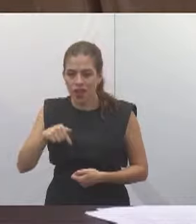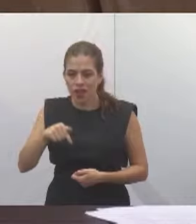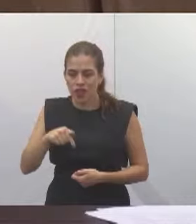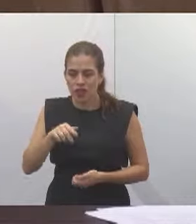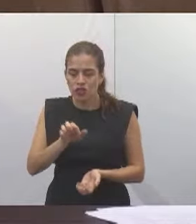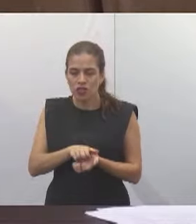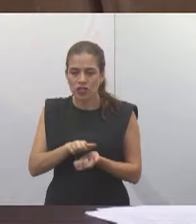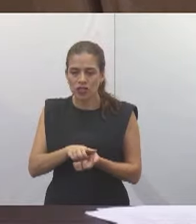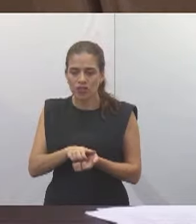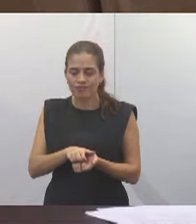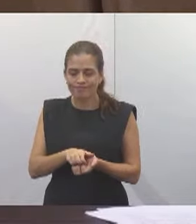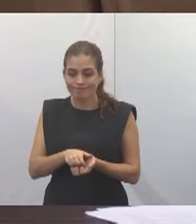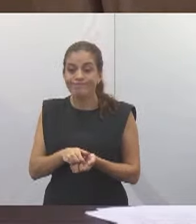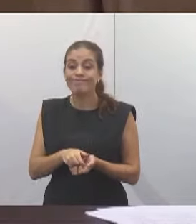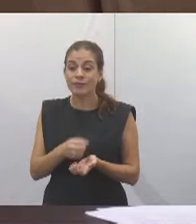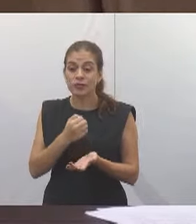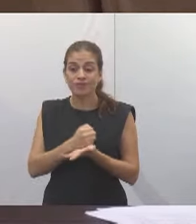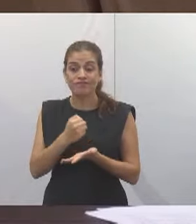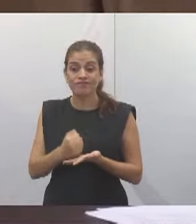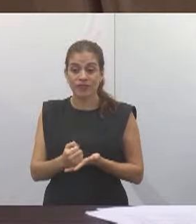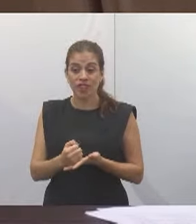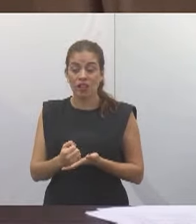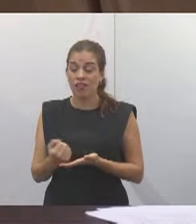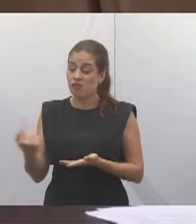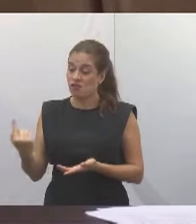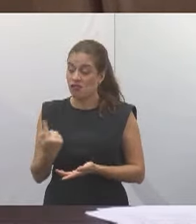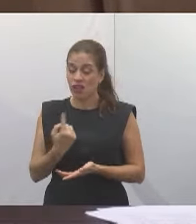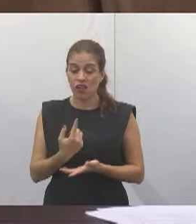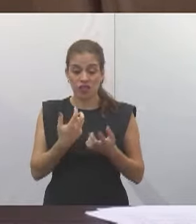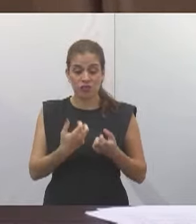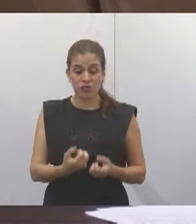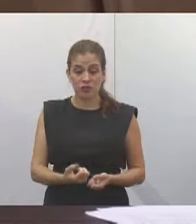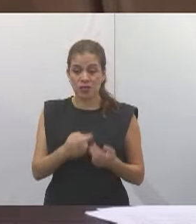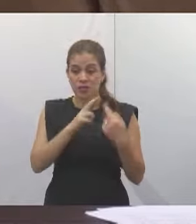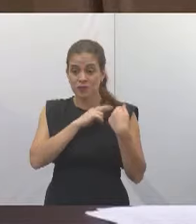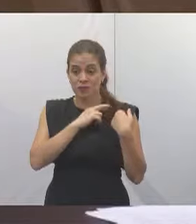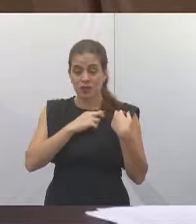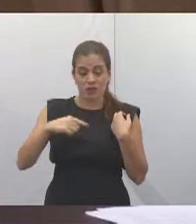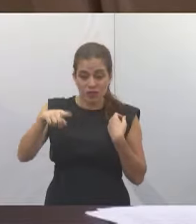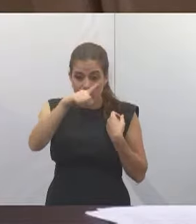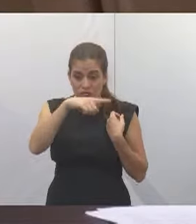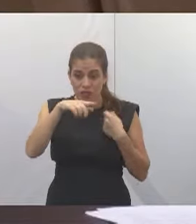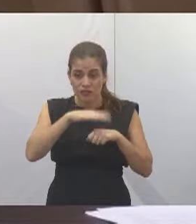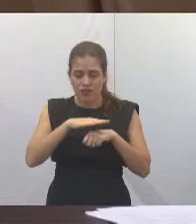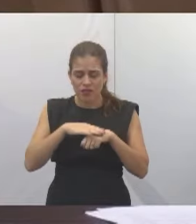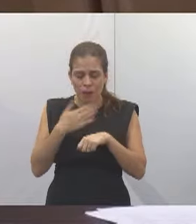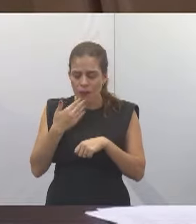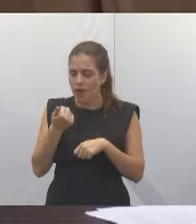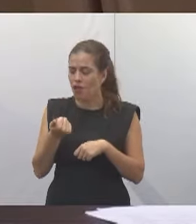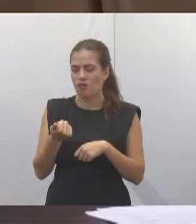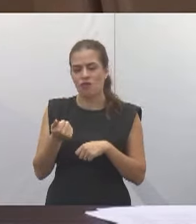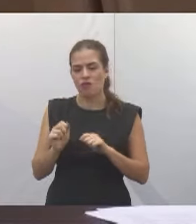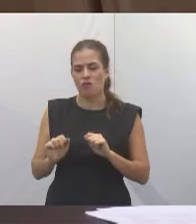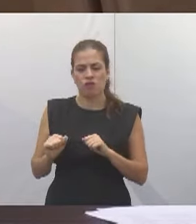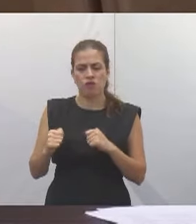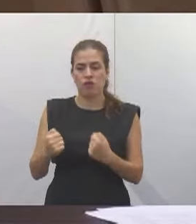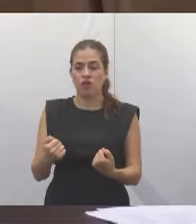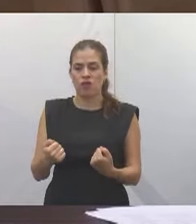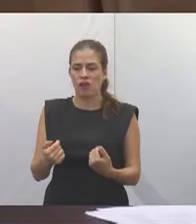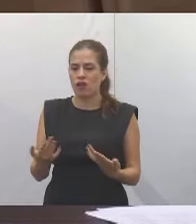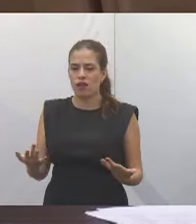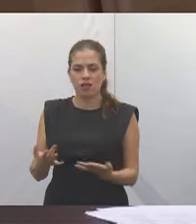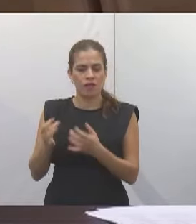contrato, vieram aqui, assumiram uma responsabilidade que vocês fazem de tudo para fazer o melhor, e não vamos